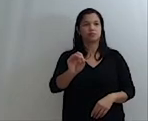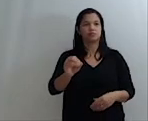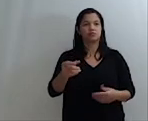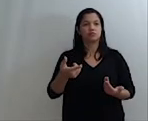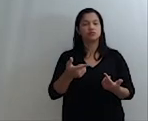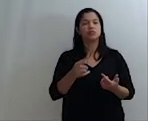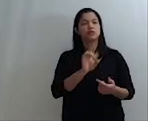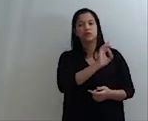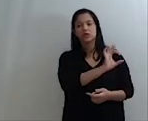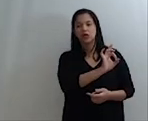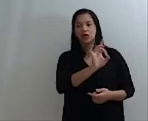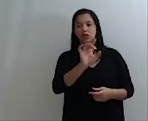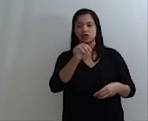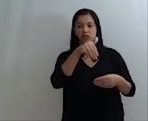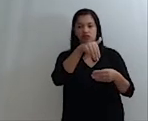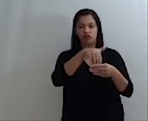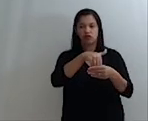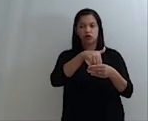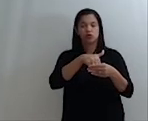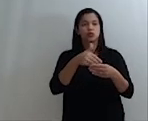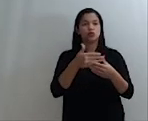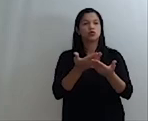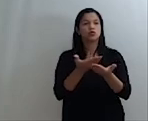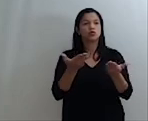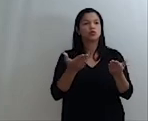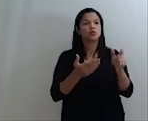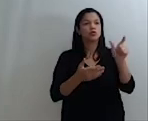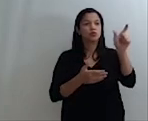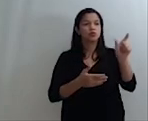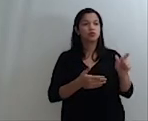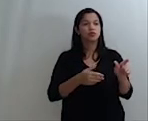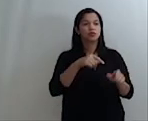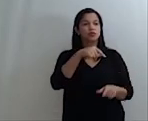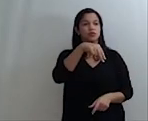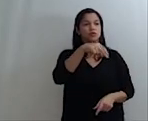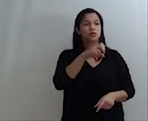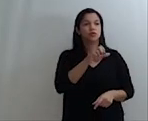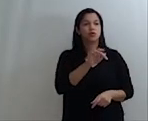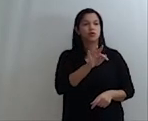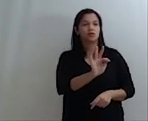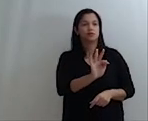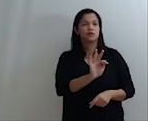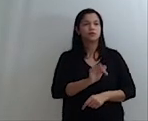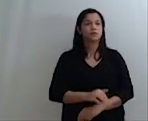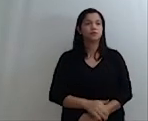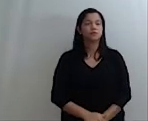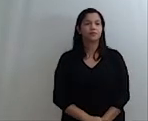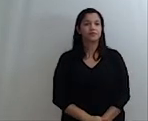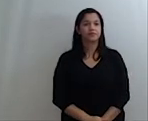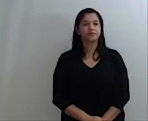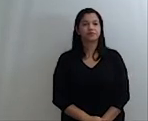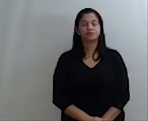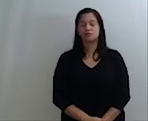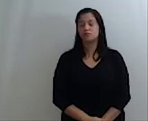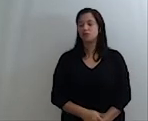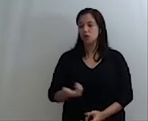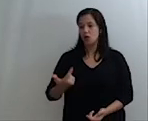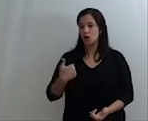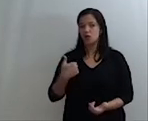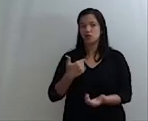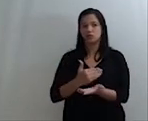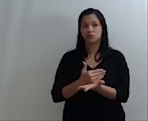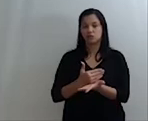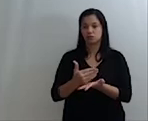votos como vota o ministro nef Cordeiro emin Presidente inicialmente eu